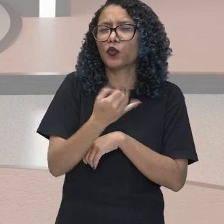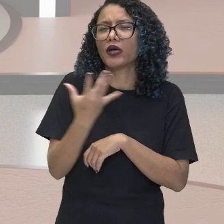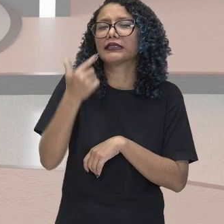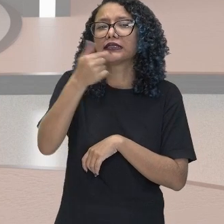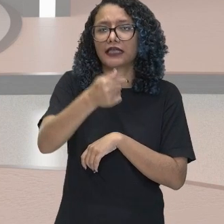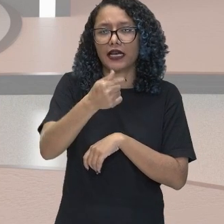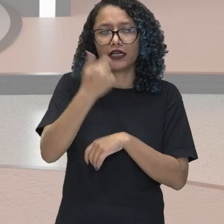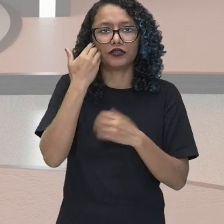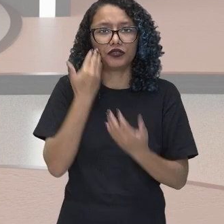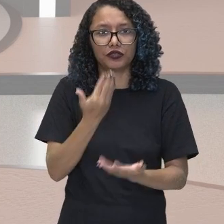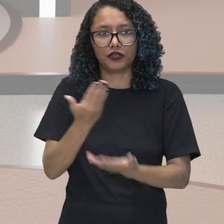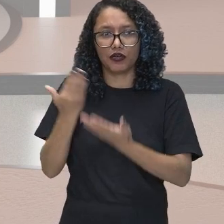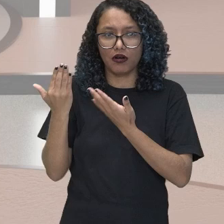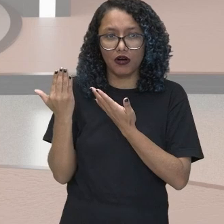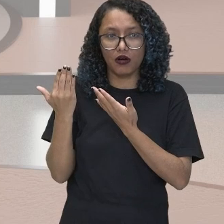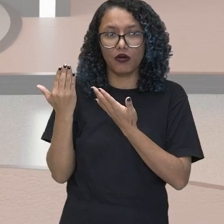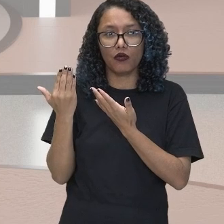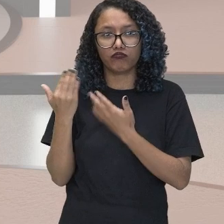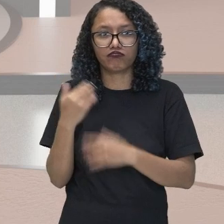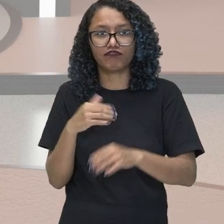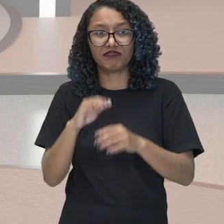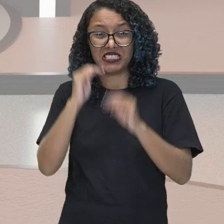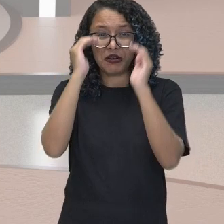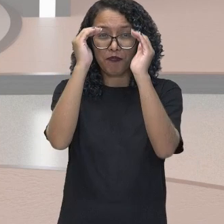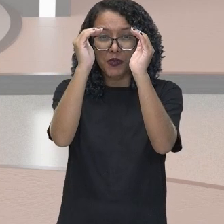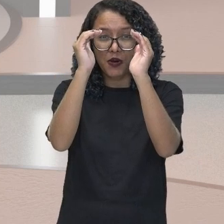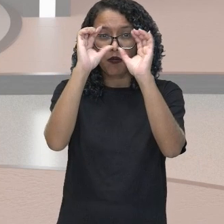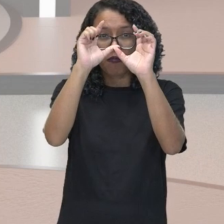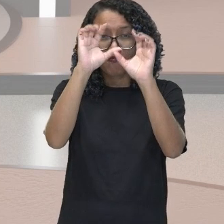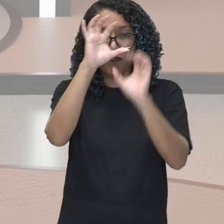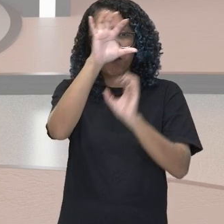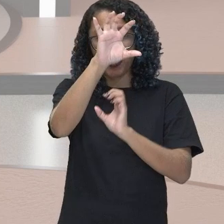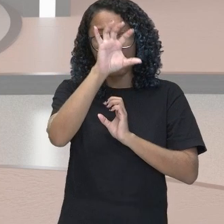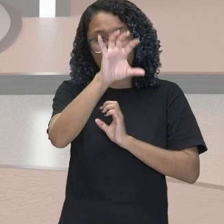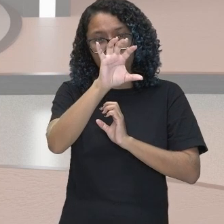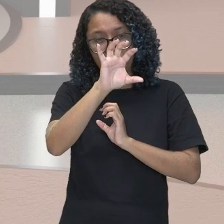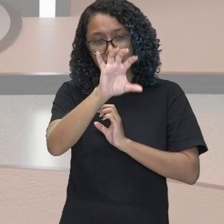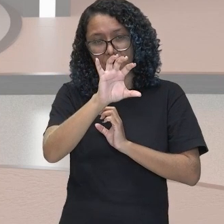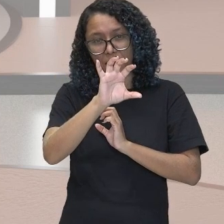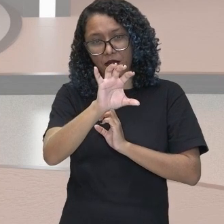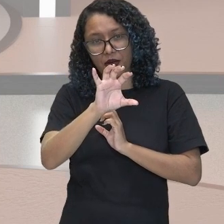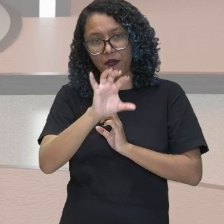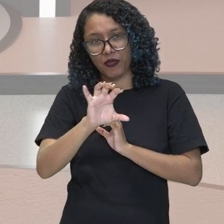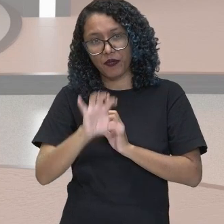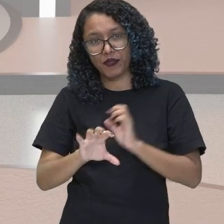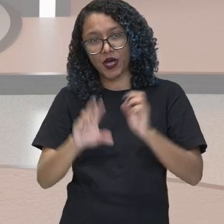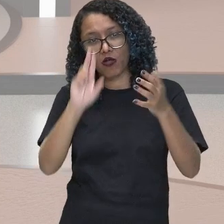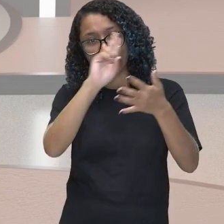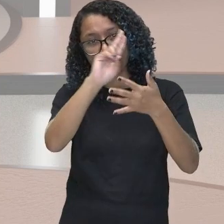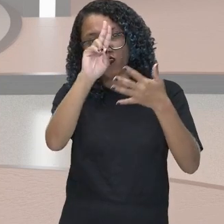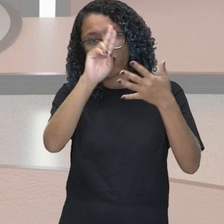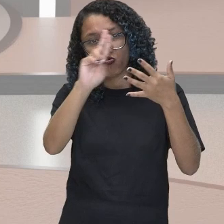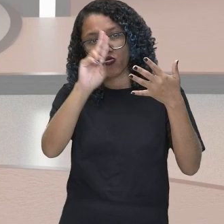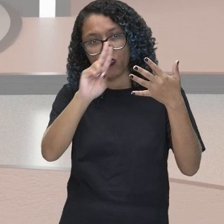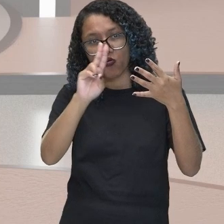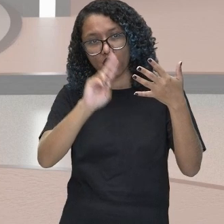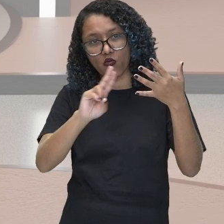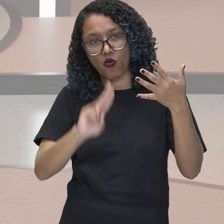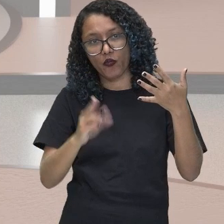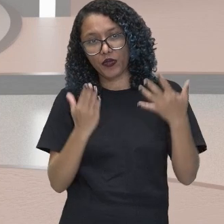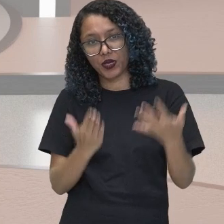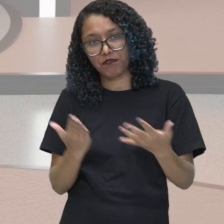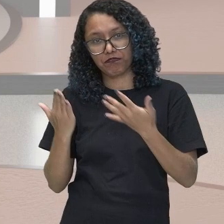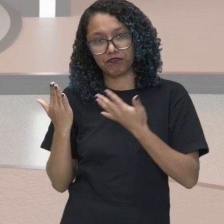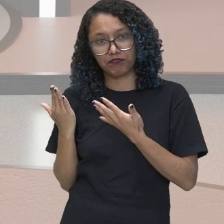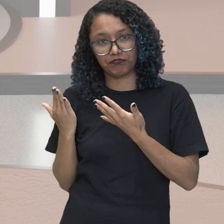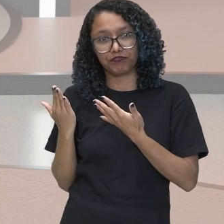cima, Guatemala com Belize, descendo Honduras com El Salvador, mais embaixo, Nicarágua, Costa Rica e,